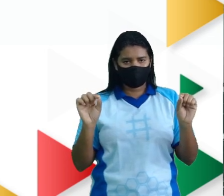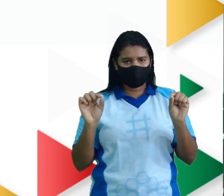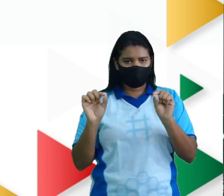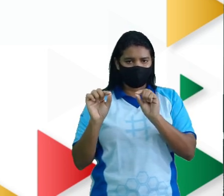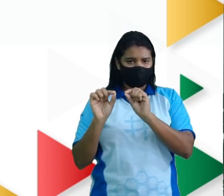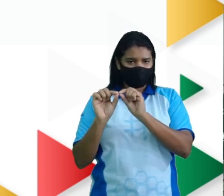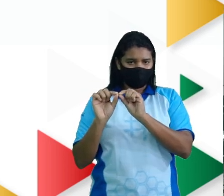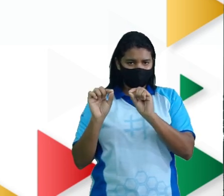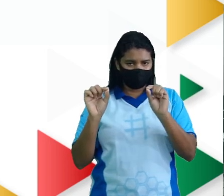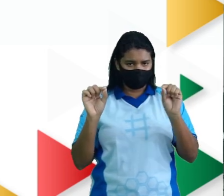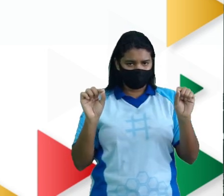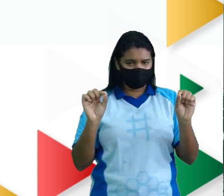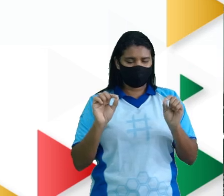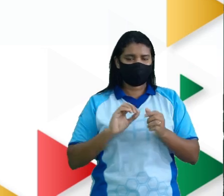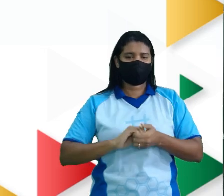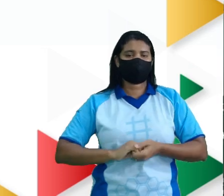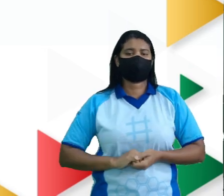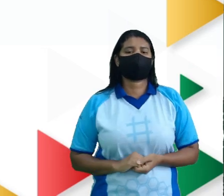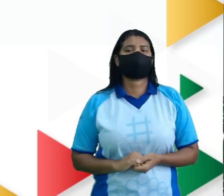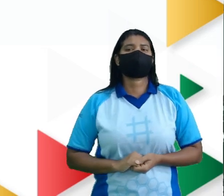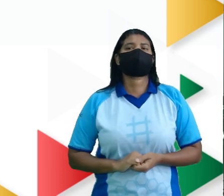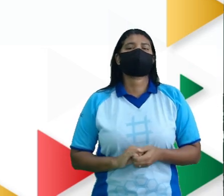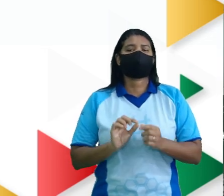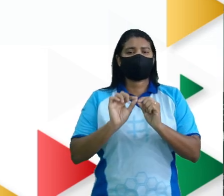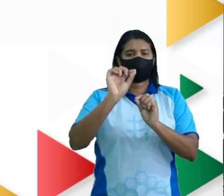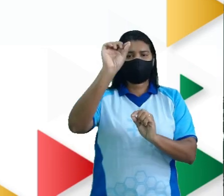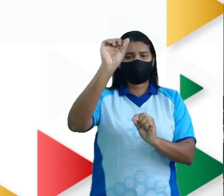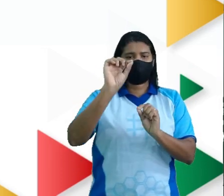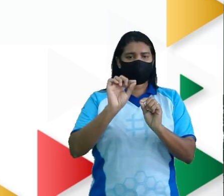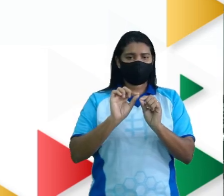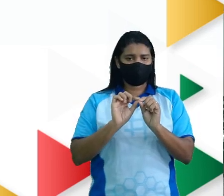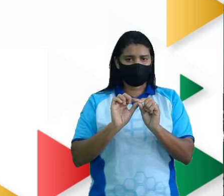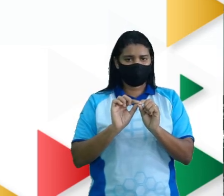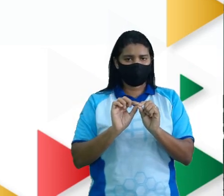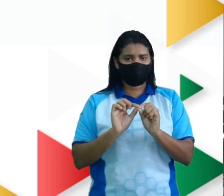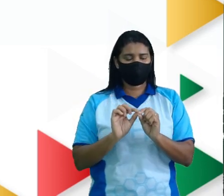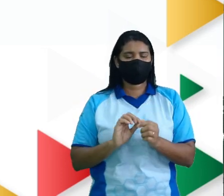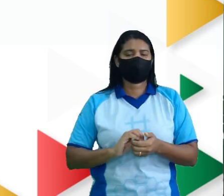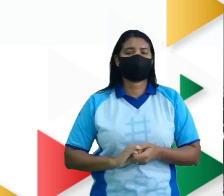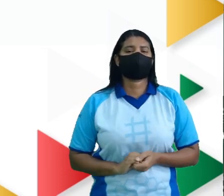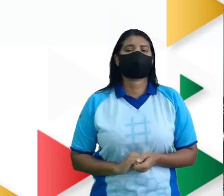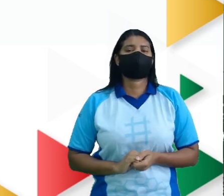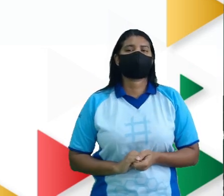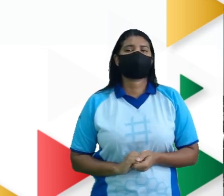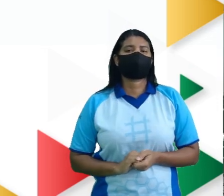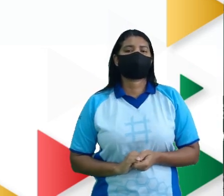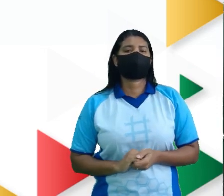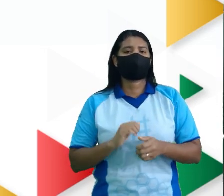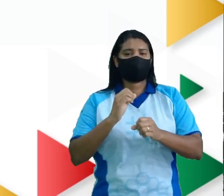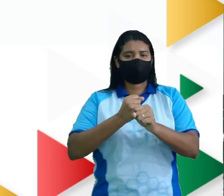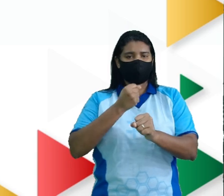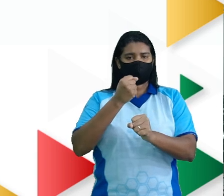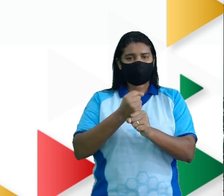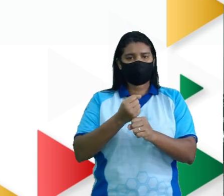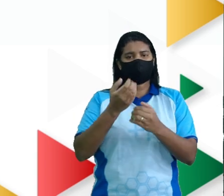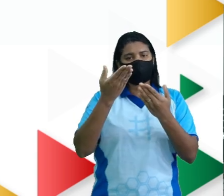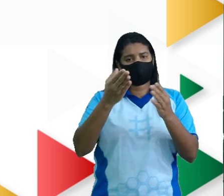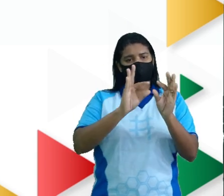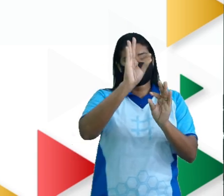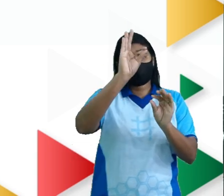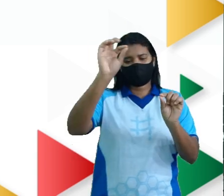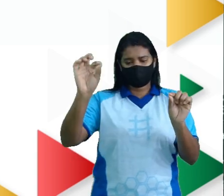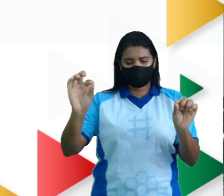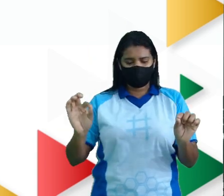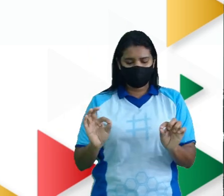ponto F, outra semi-reta. Do ponto F ao ponto A, outra semi-reta. Construir o teu hexágono a